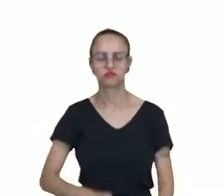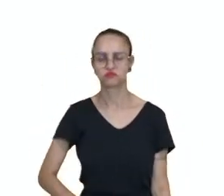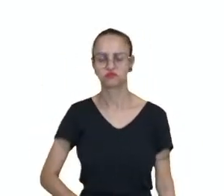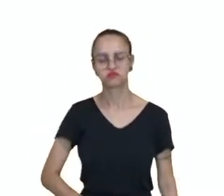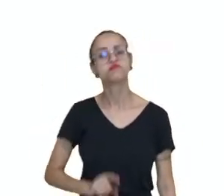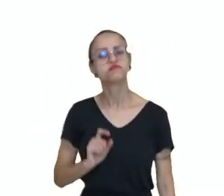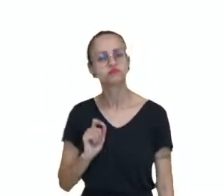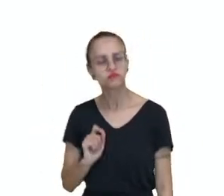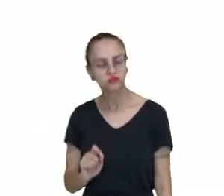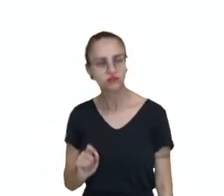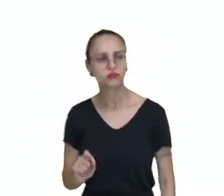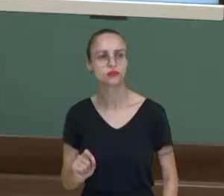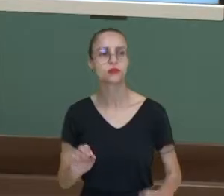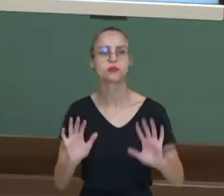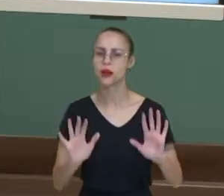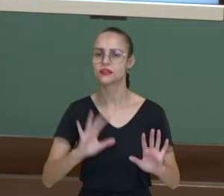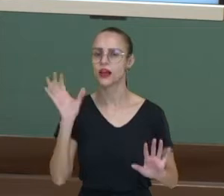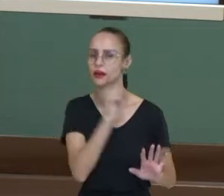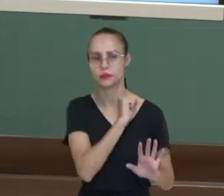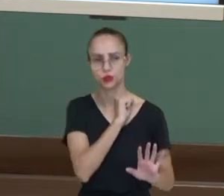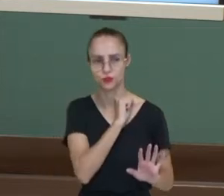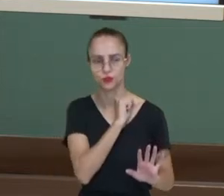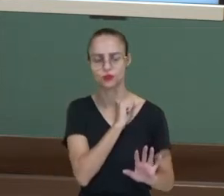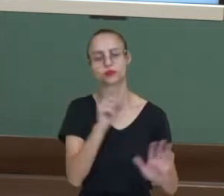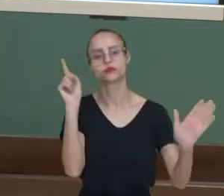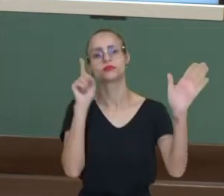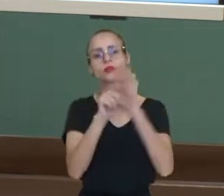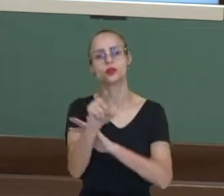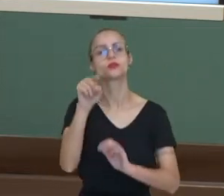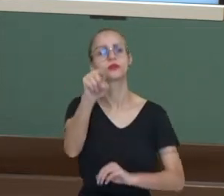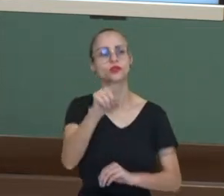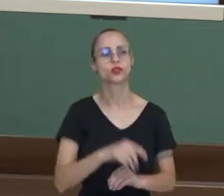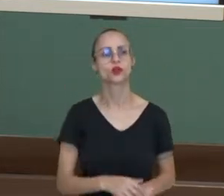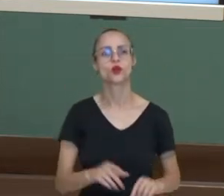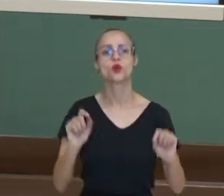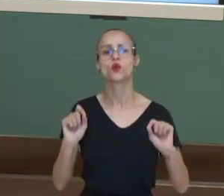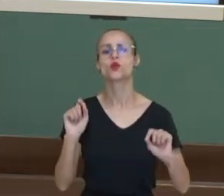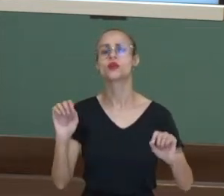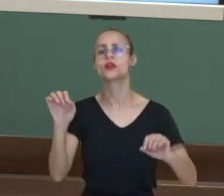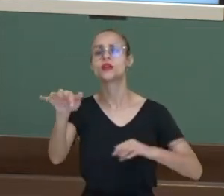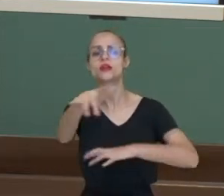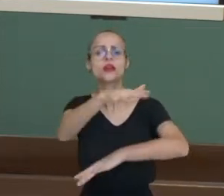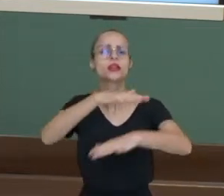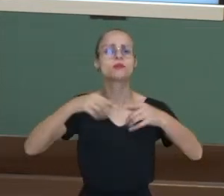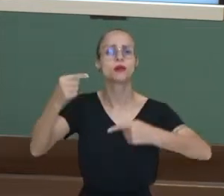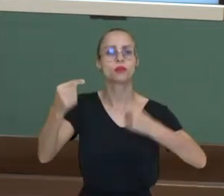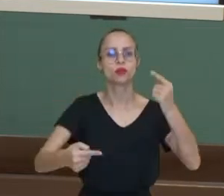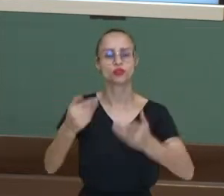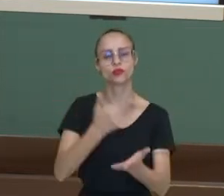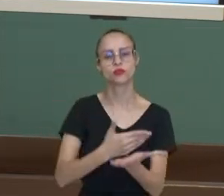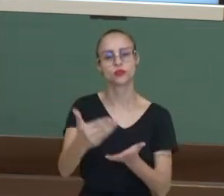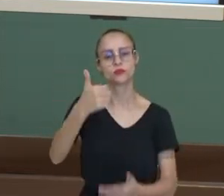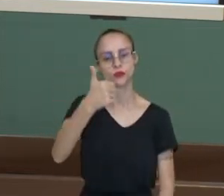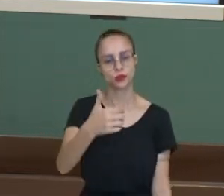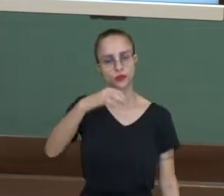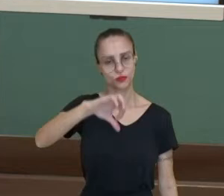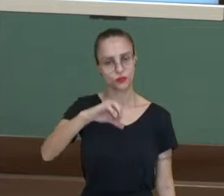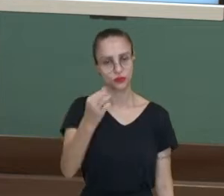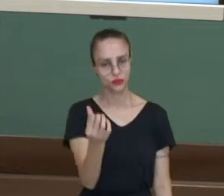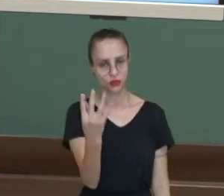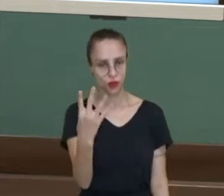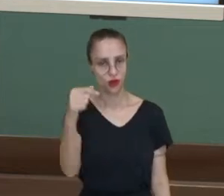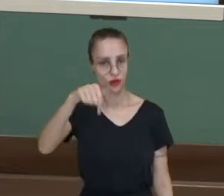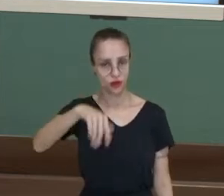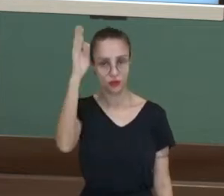brutal, mas que fosse rápida. Pergunta para você, qual era o clima político no início de 1964